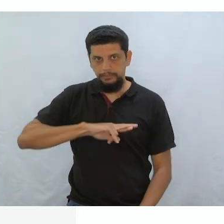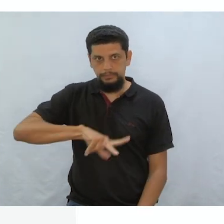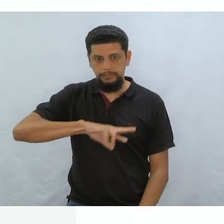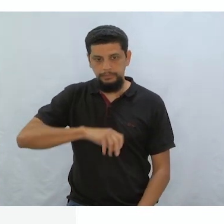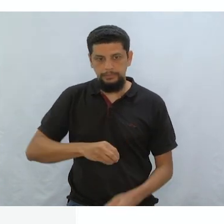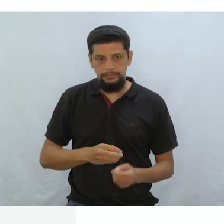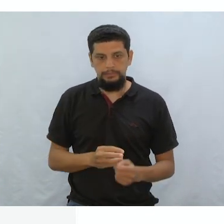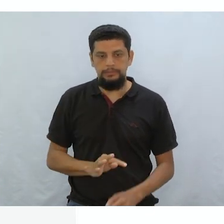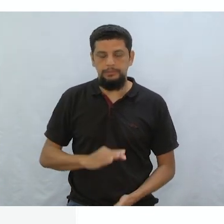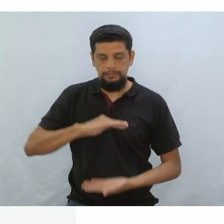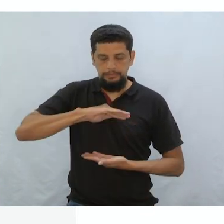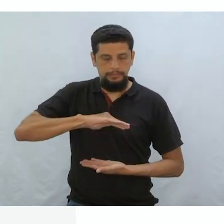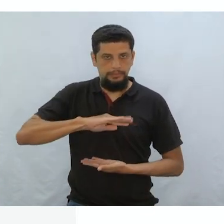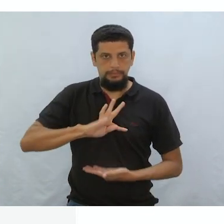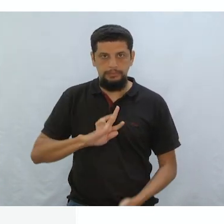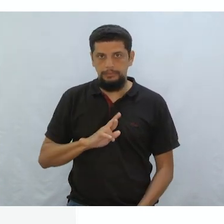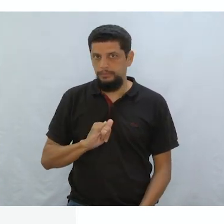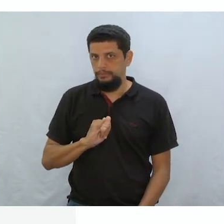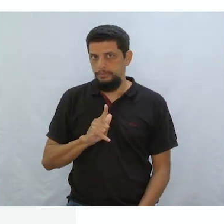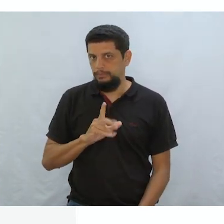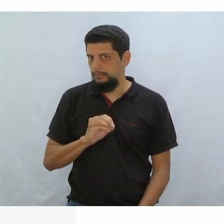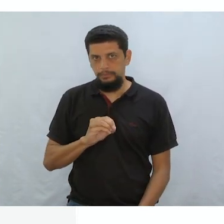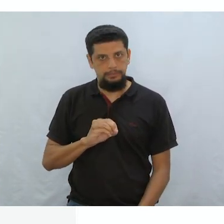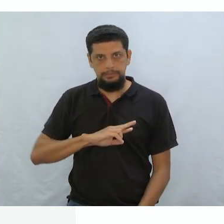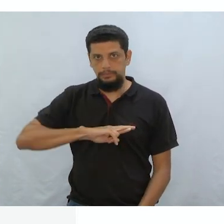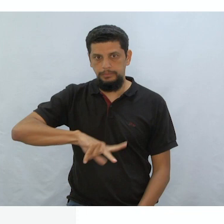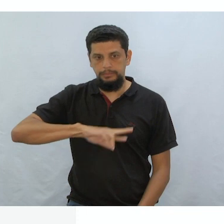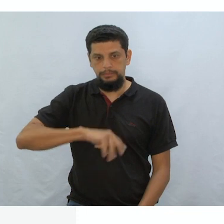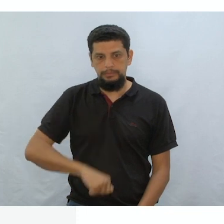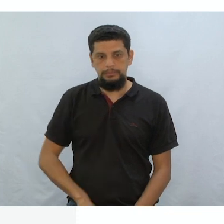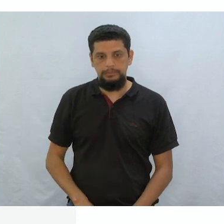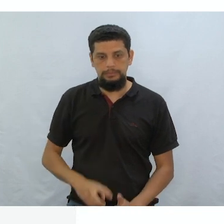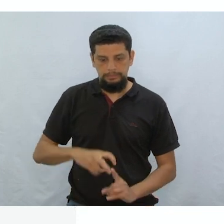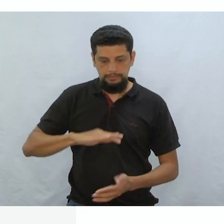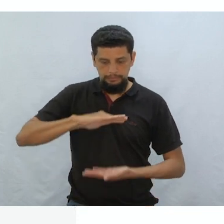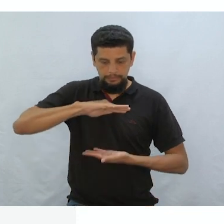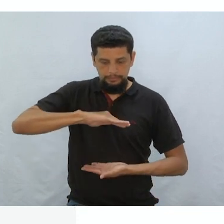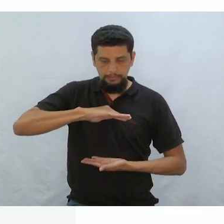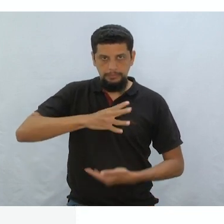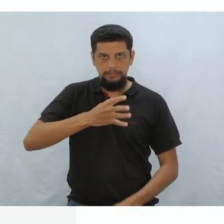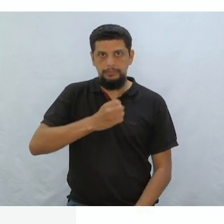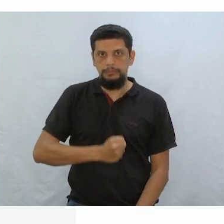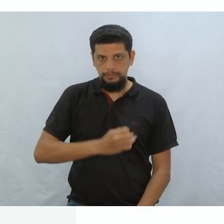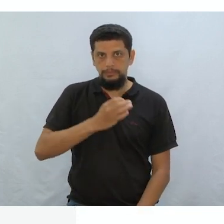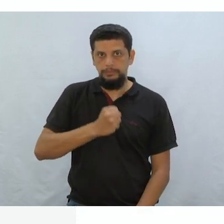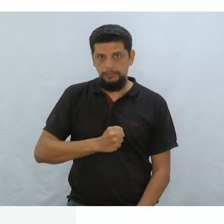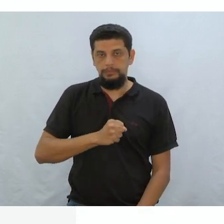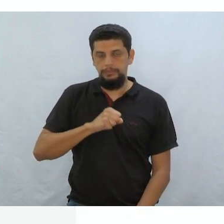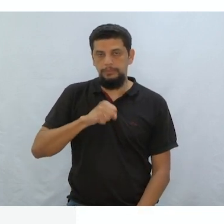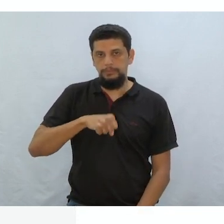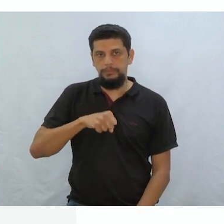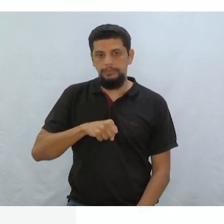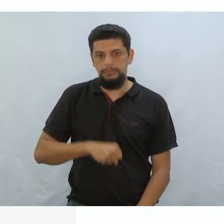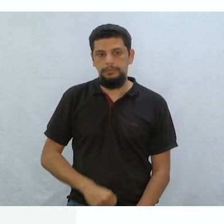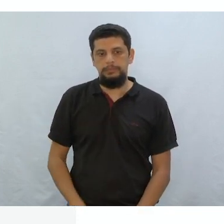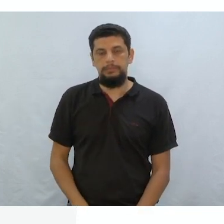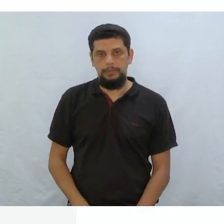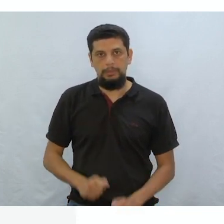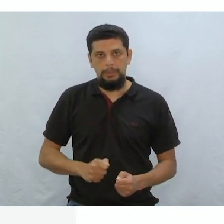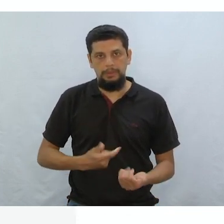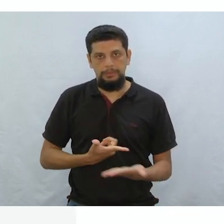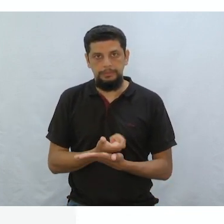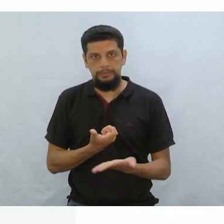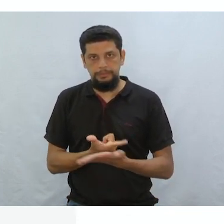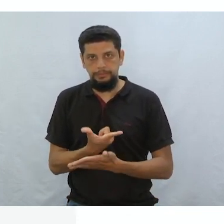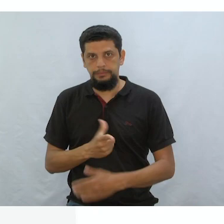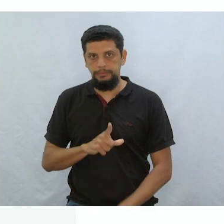não. A farinha de trigo, não. E mais um, que é a caixinha de leite, que também